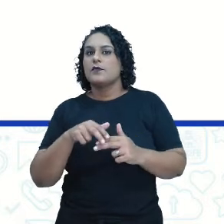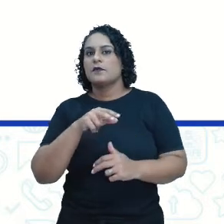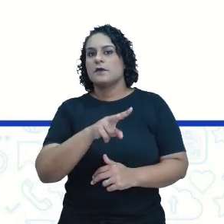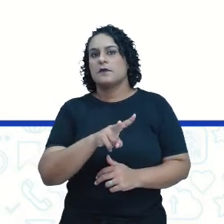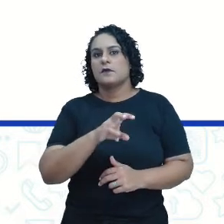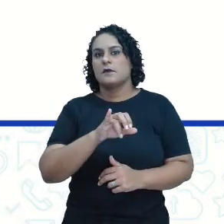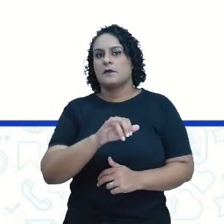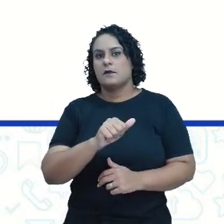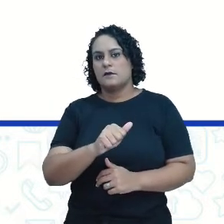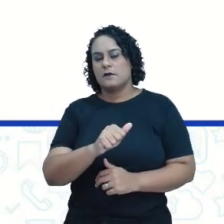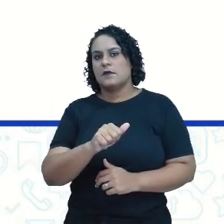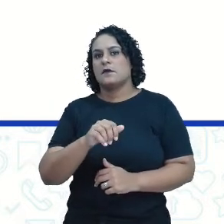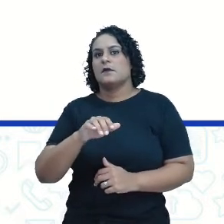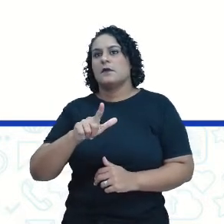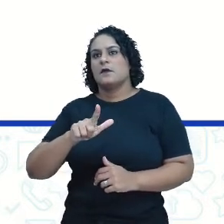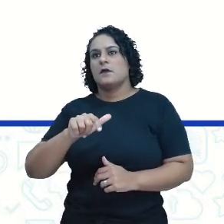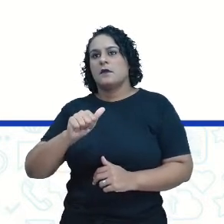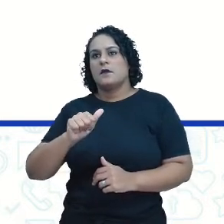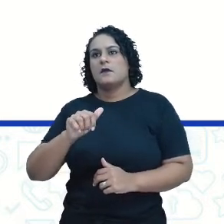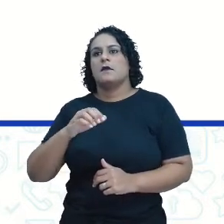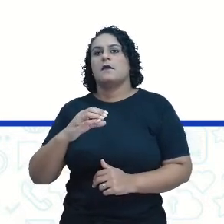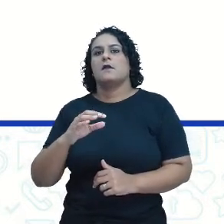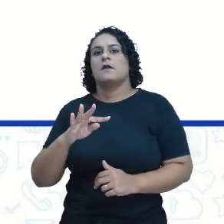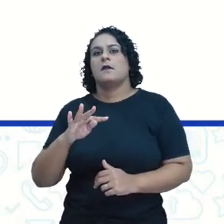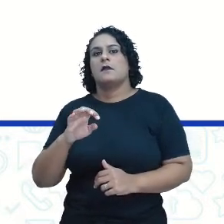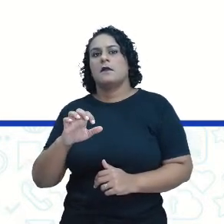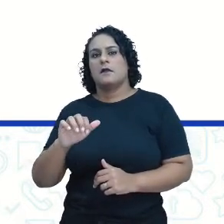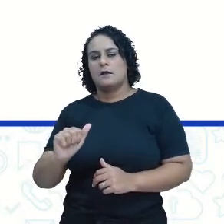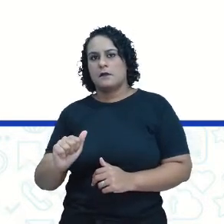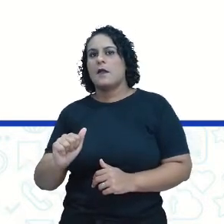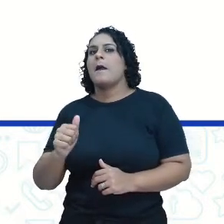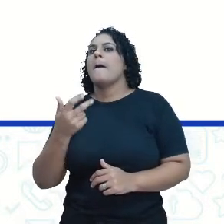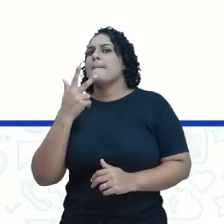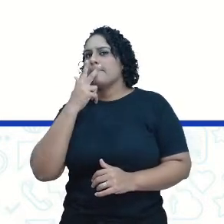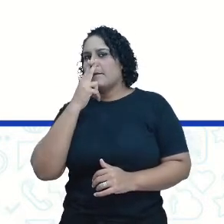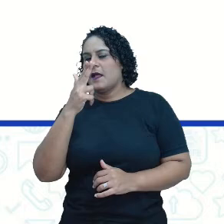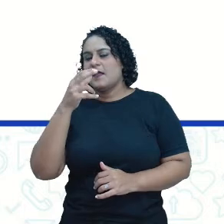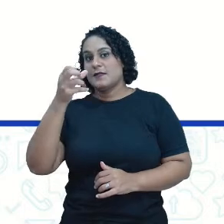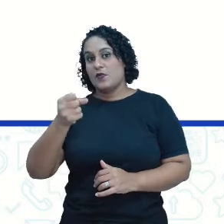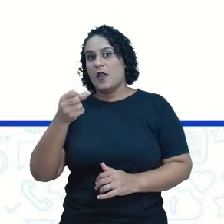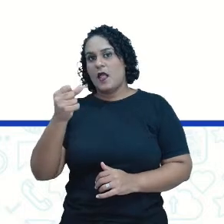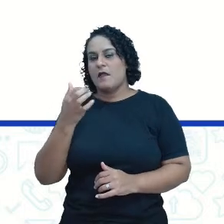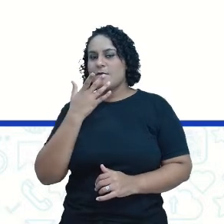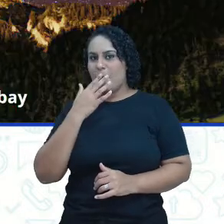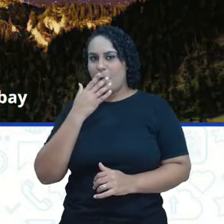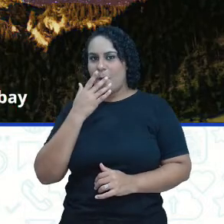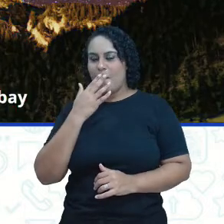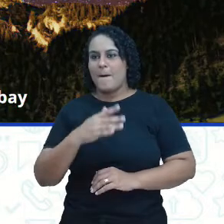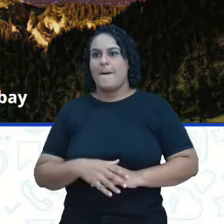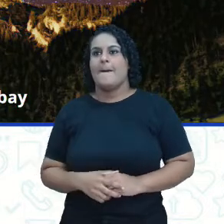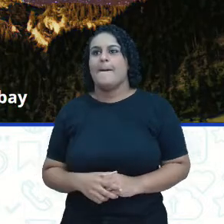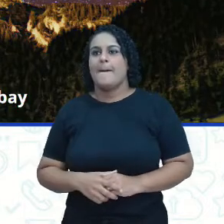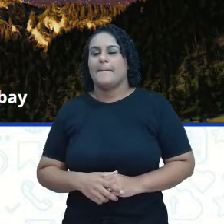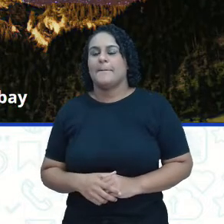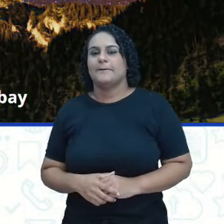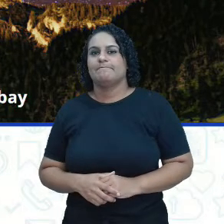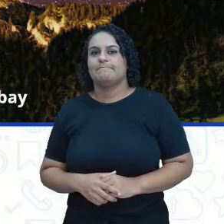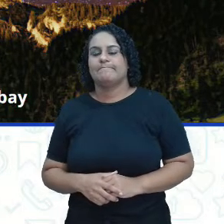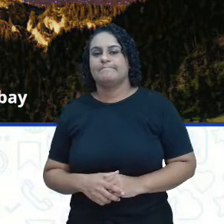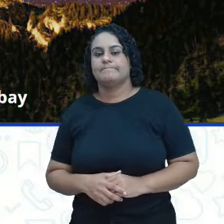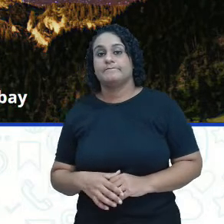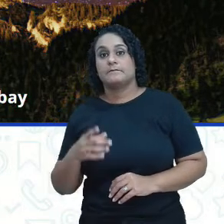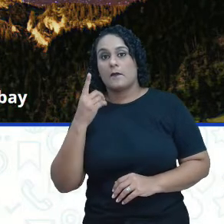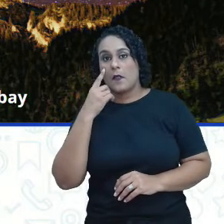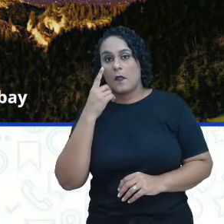gente? Isso aí vem de leite mesmo, né? Essa corzinha branquinha, tá certo? Então, ó, vamos continuar aqui.